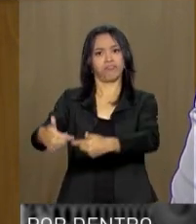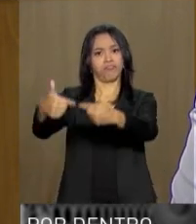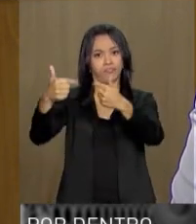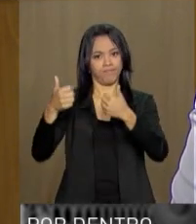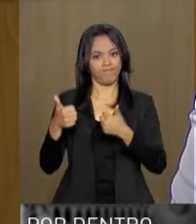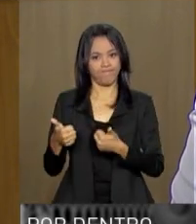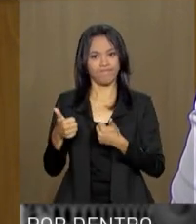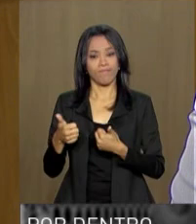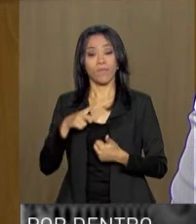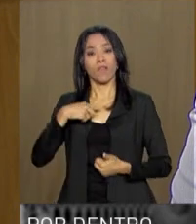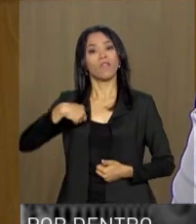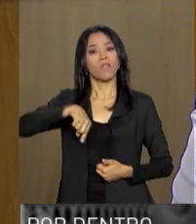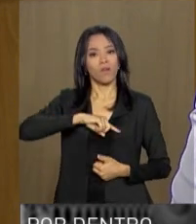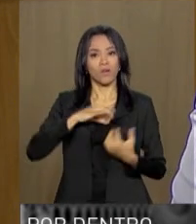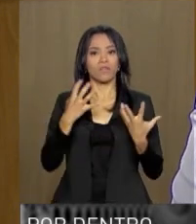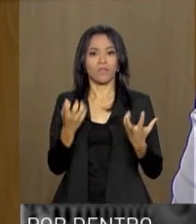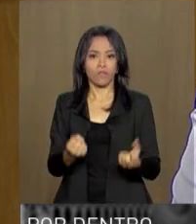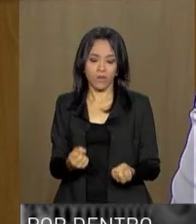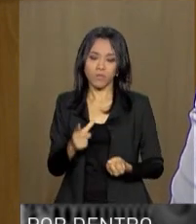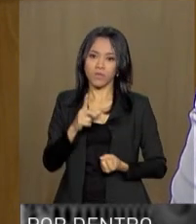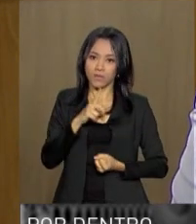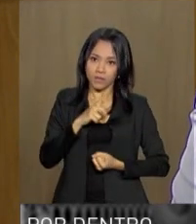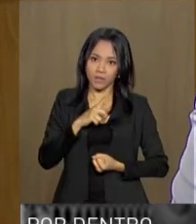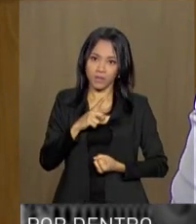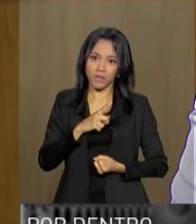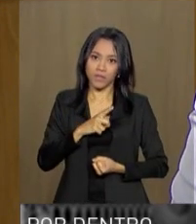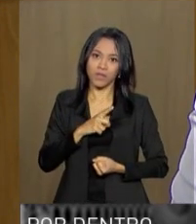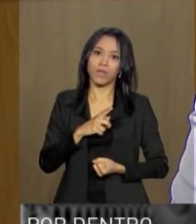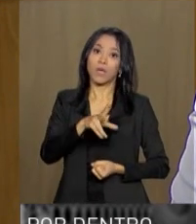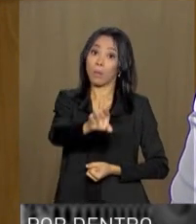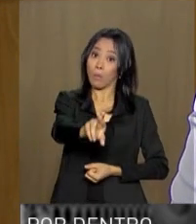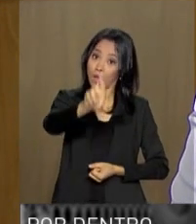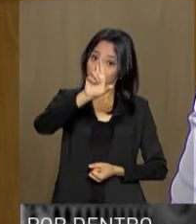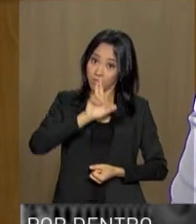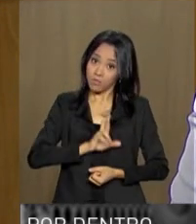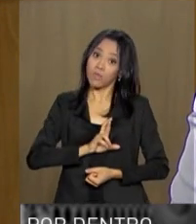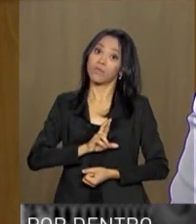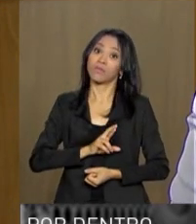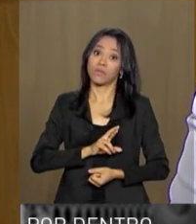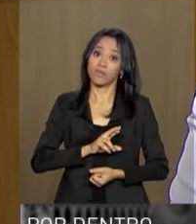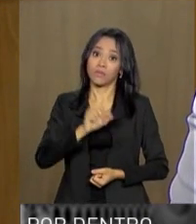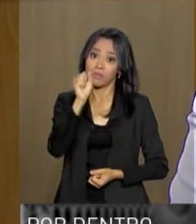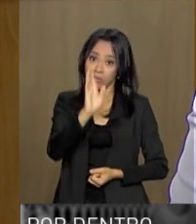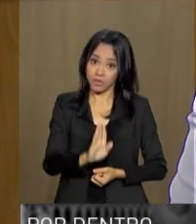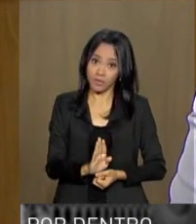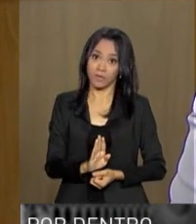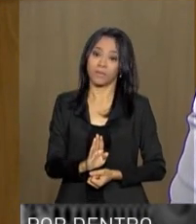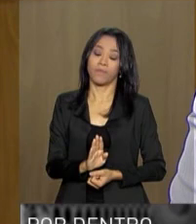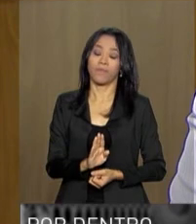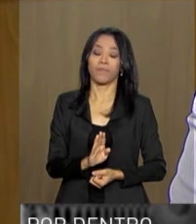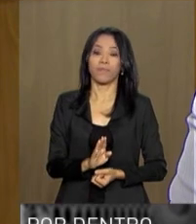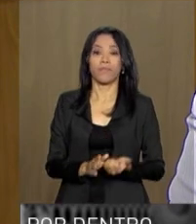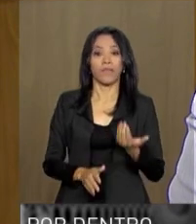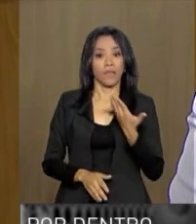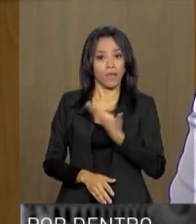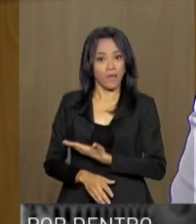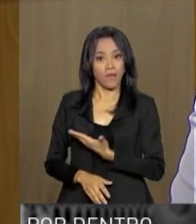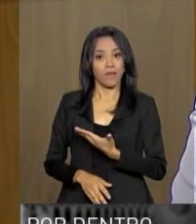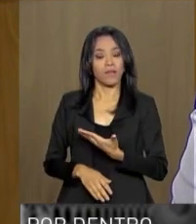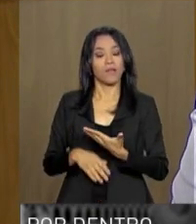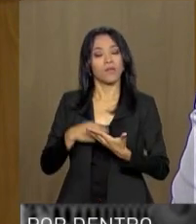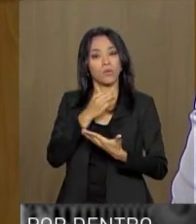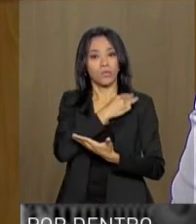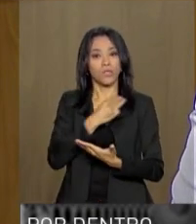que nós teremos uma resposta assim para o brasil né o ministro é teve uma reunião